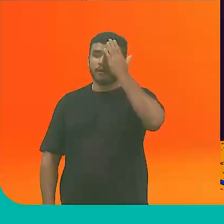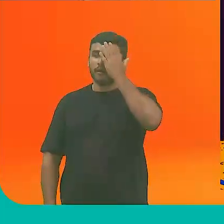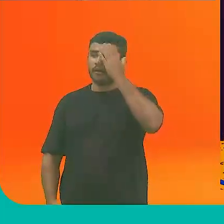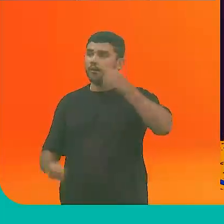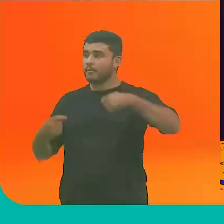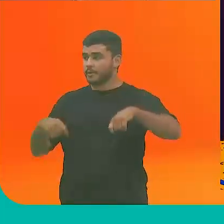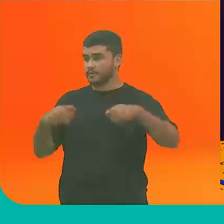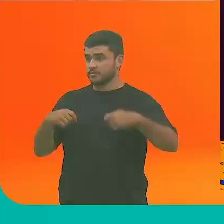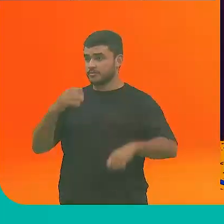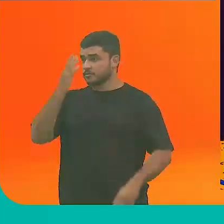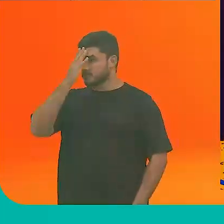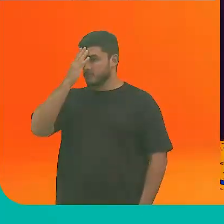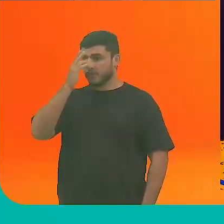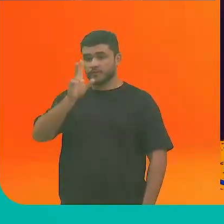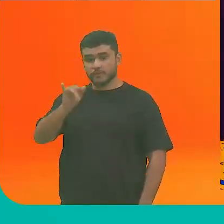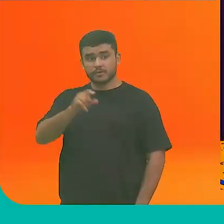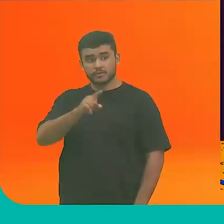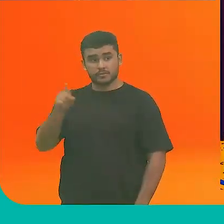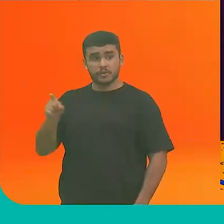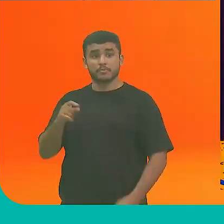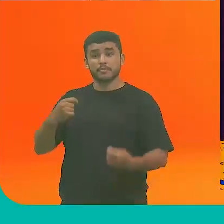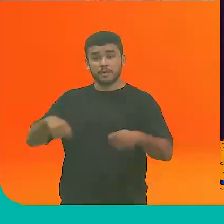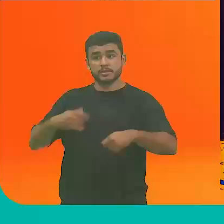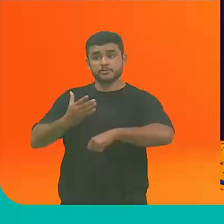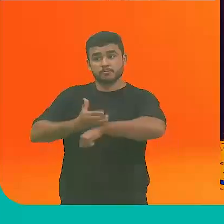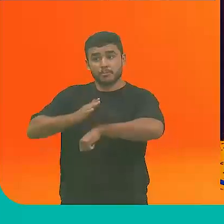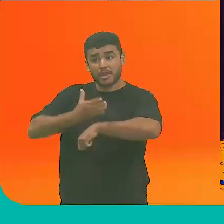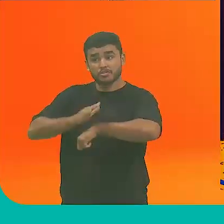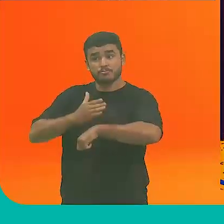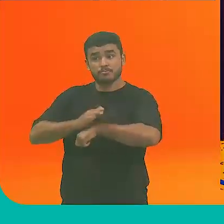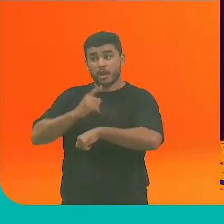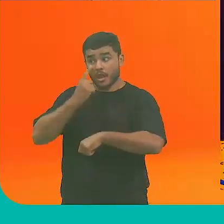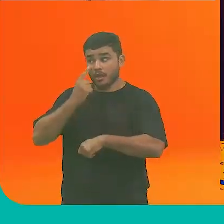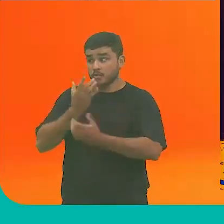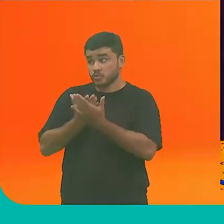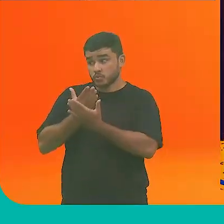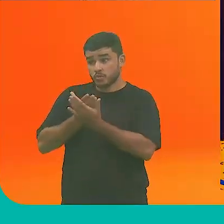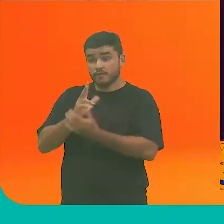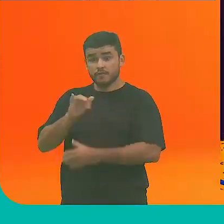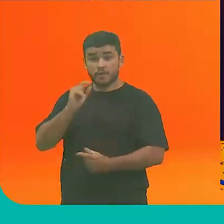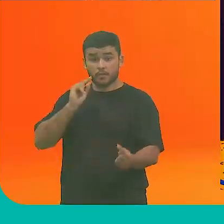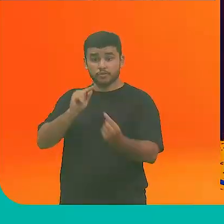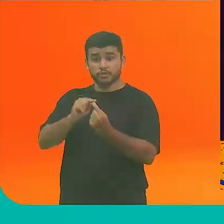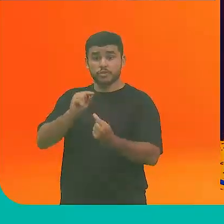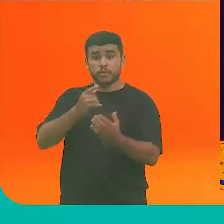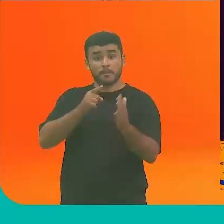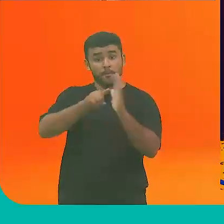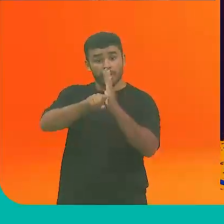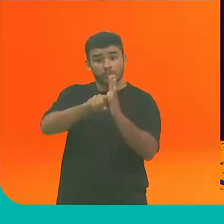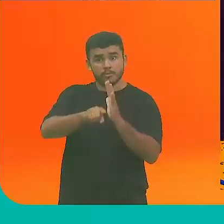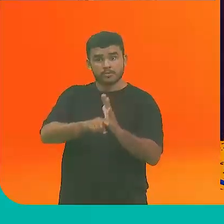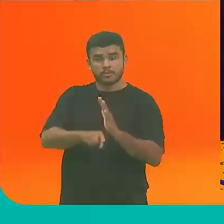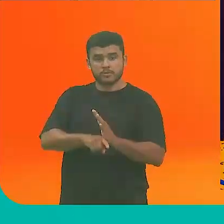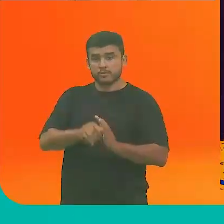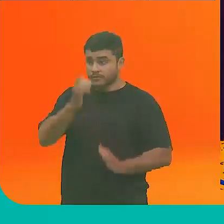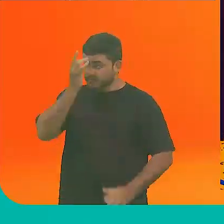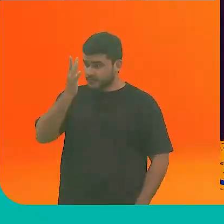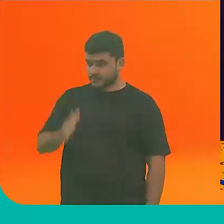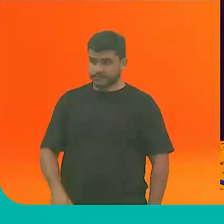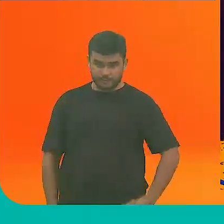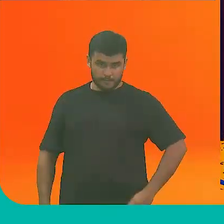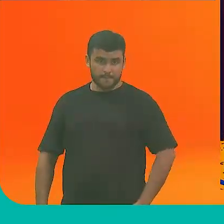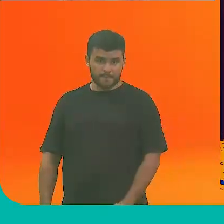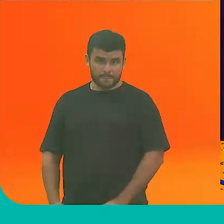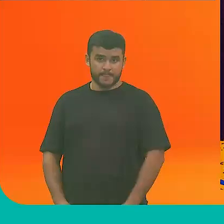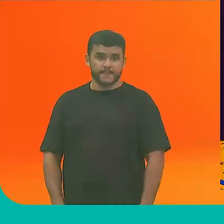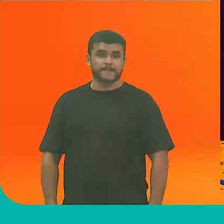e são essas que a gente deve fazer prioritariamente. Só para concluir, teve cara com 18